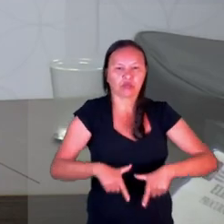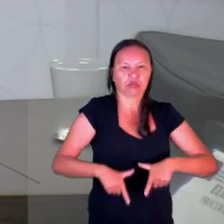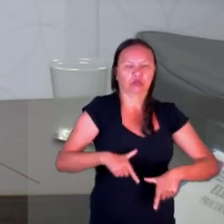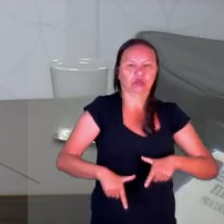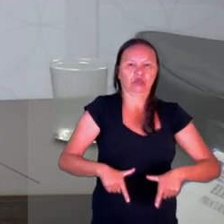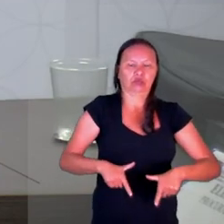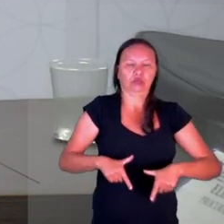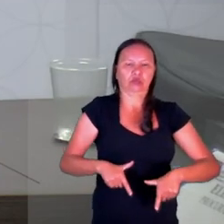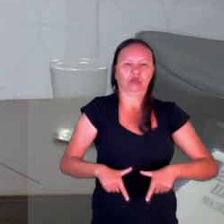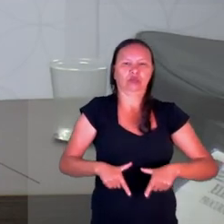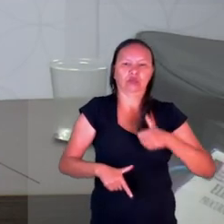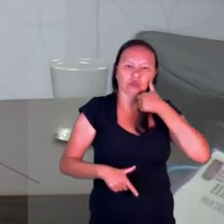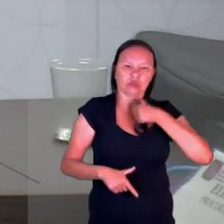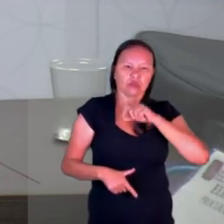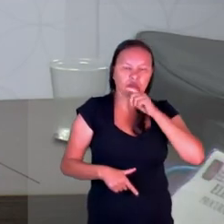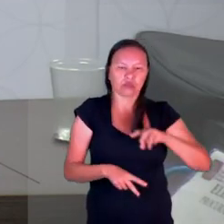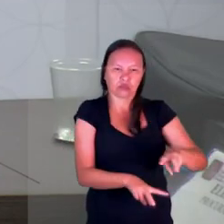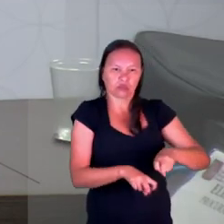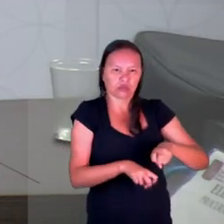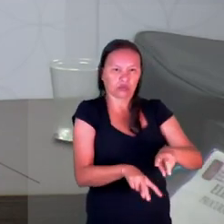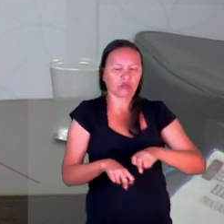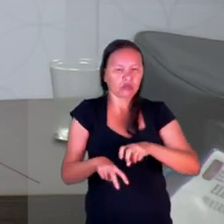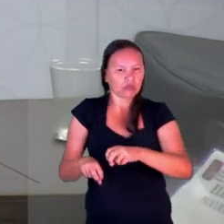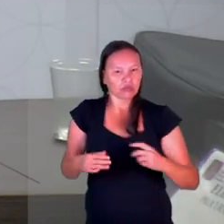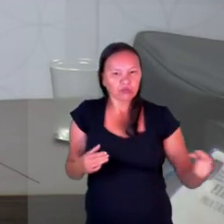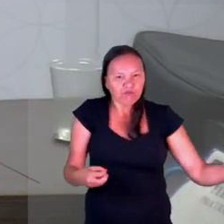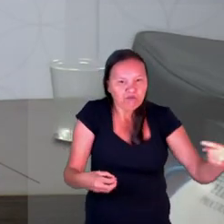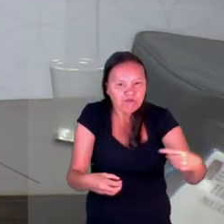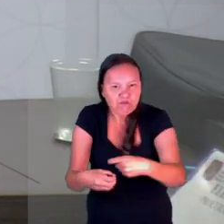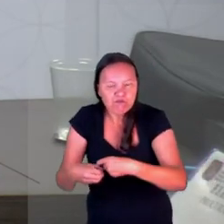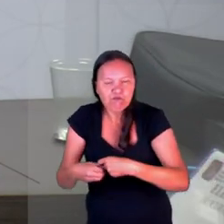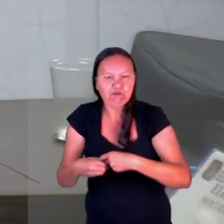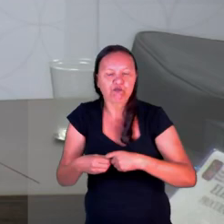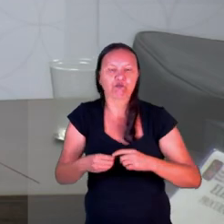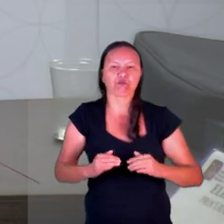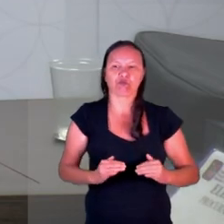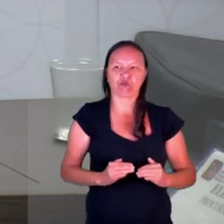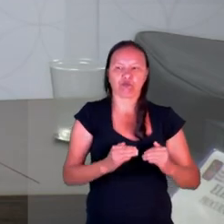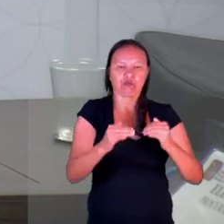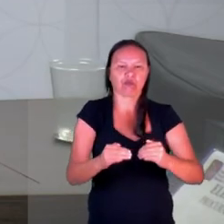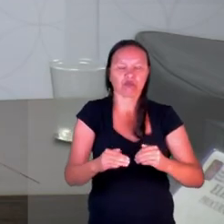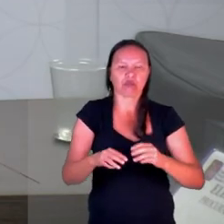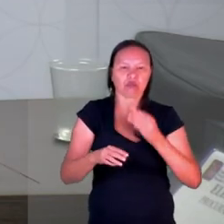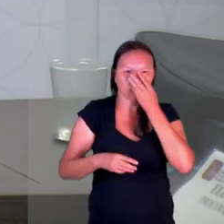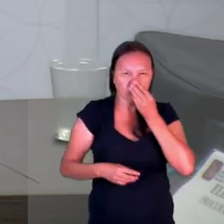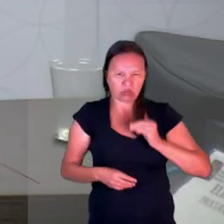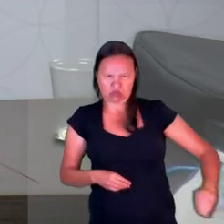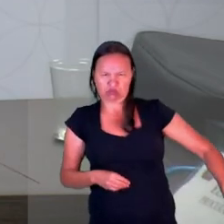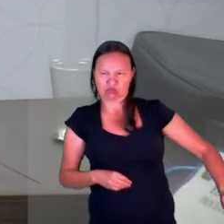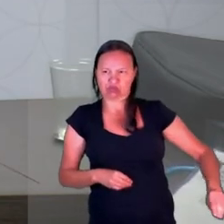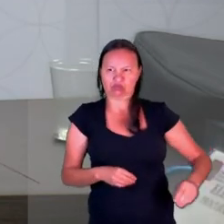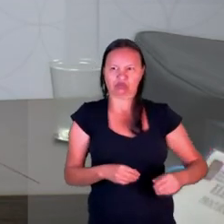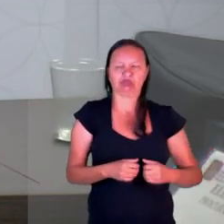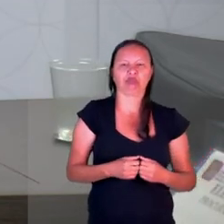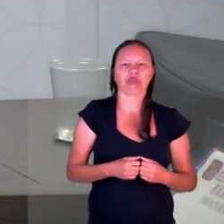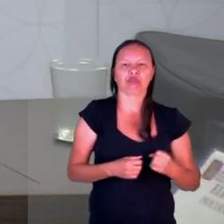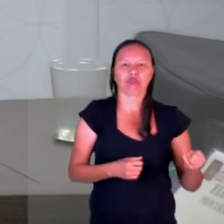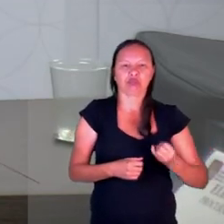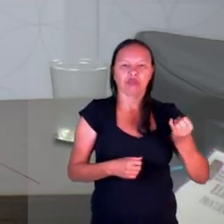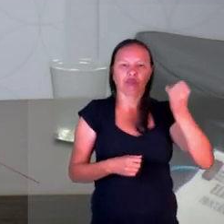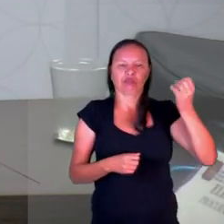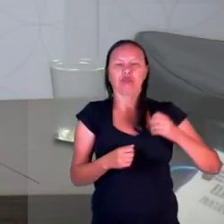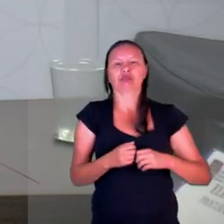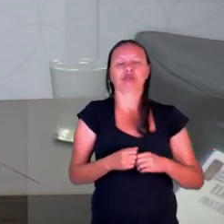e trabalhadoras jurais como invasores eh eivados de preconceito de discriminação Portanto o desafio